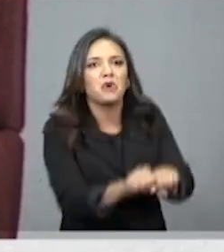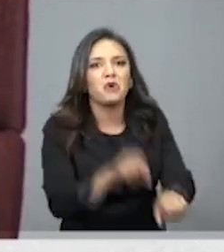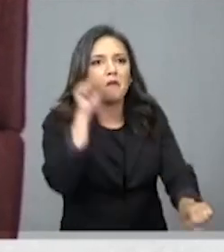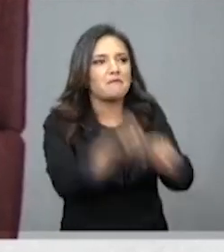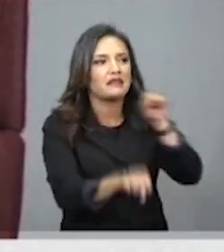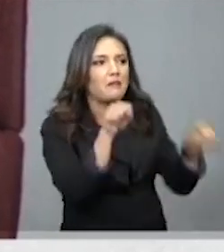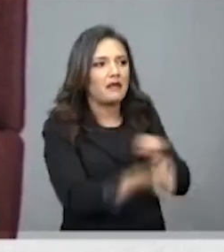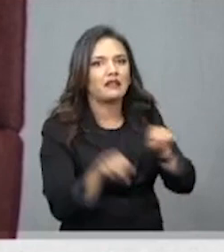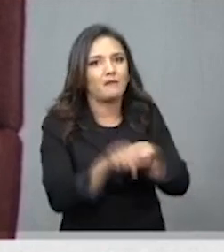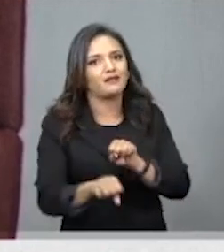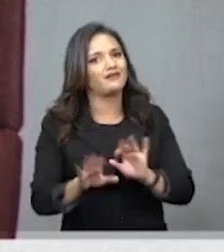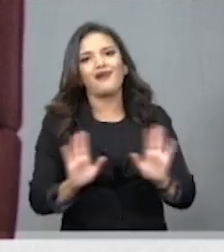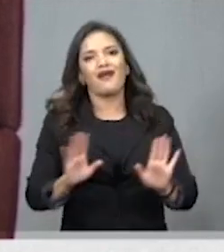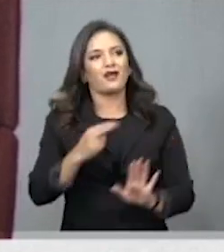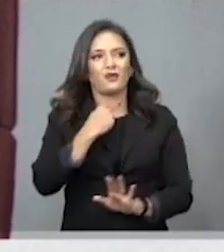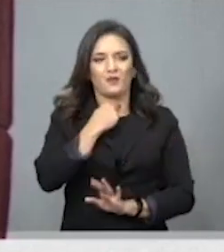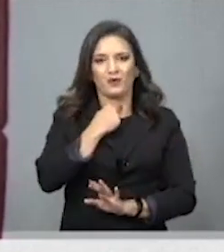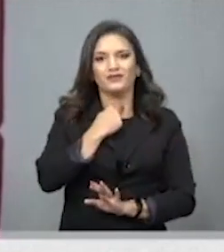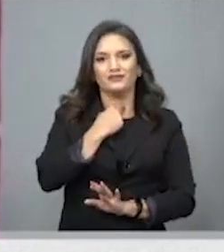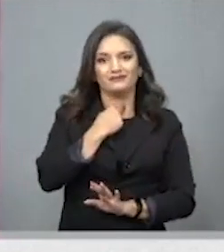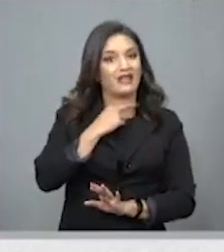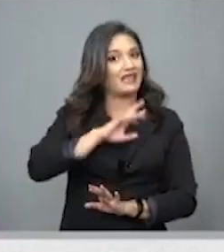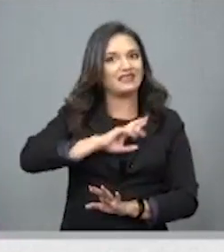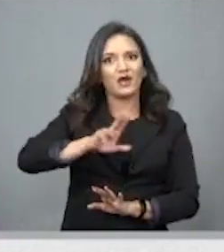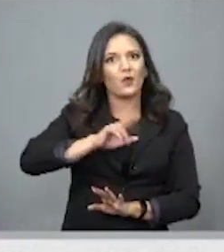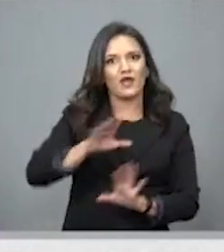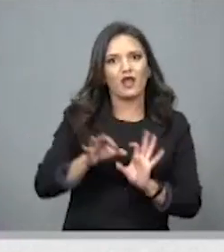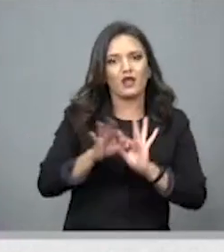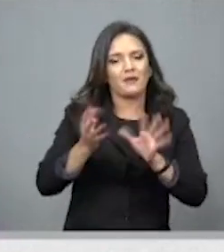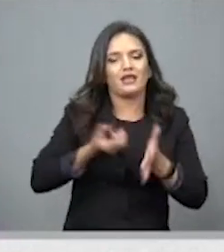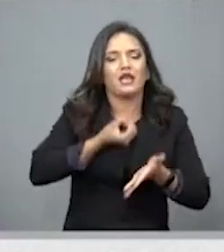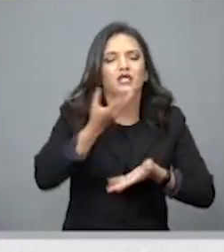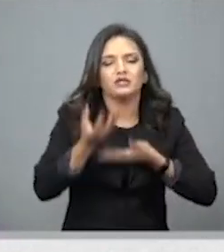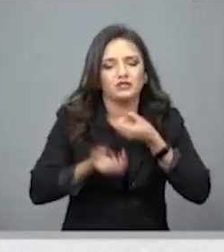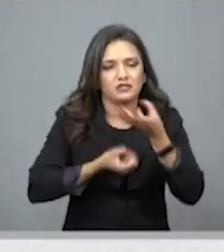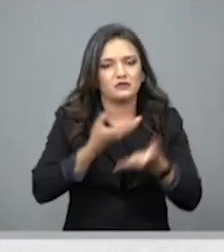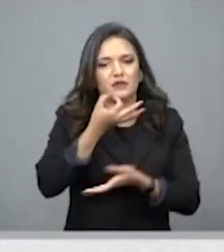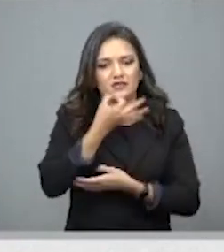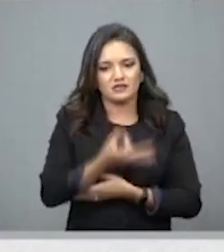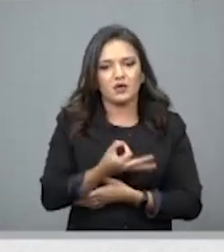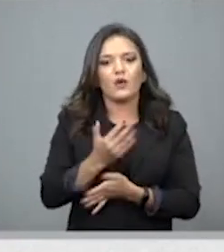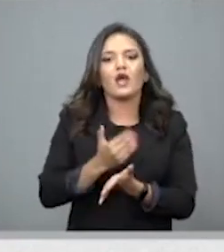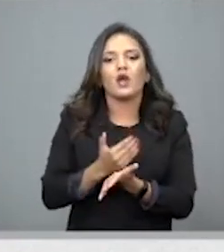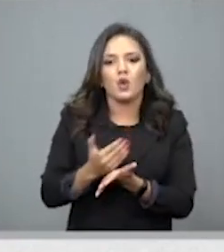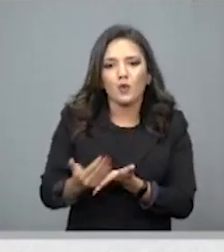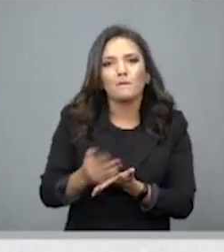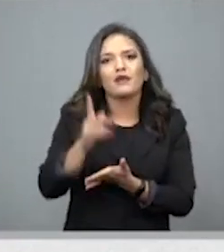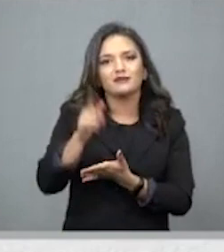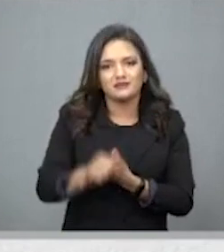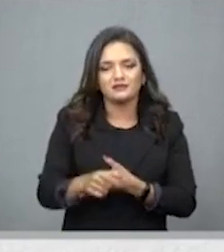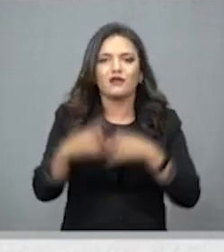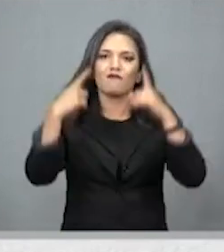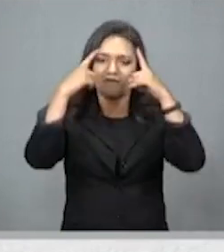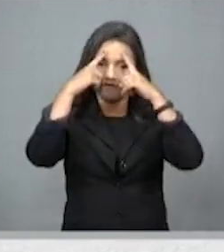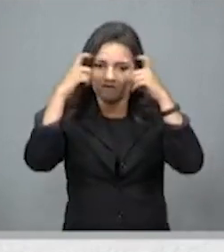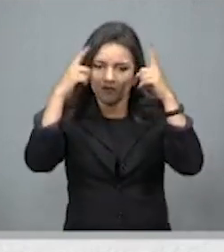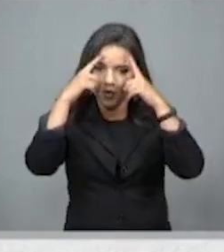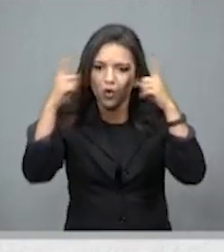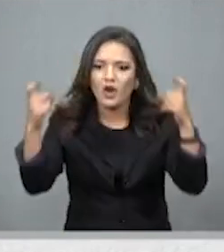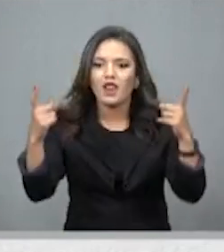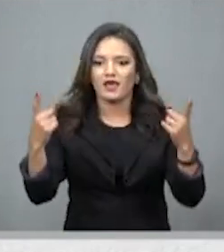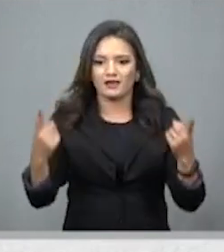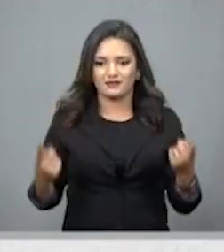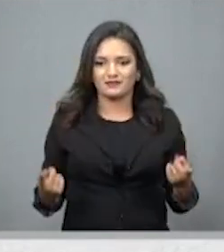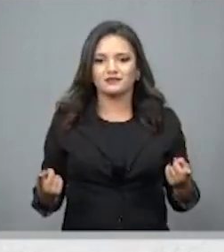aí já deixou Alicia liberdade de expressão e passa a ser apenas a expressão de